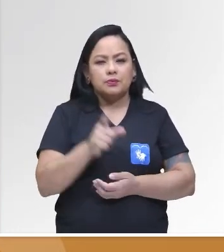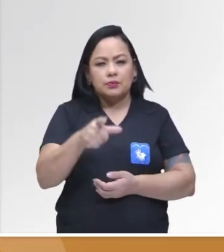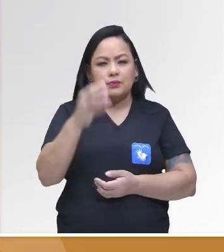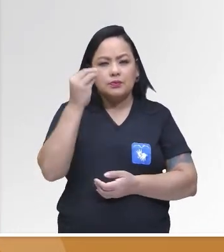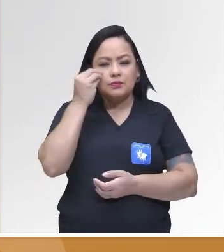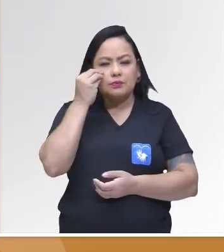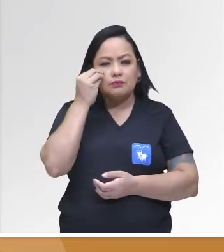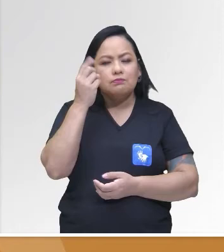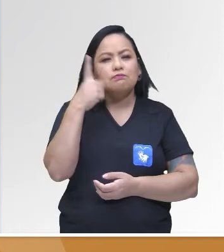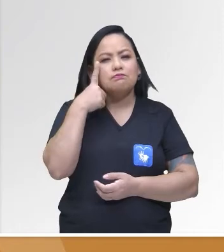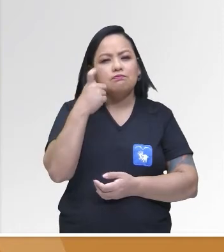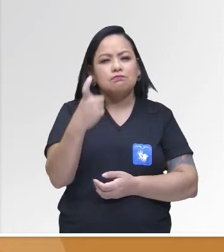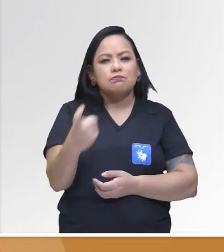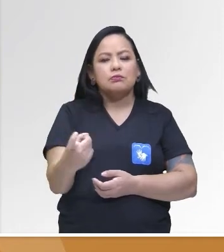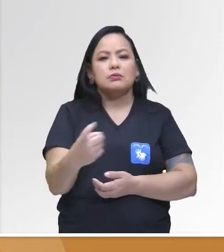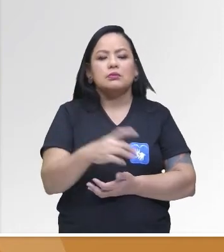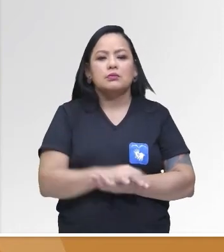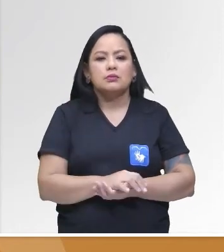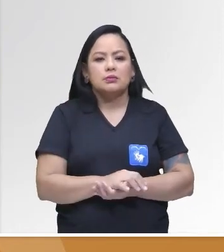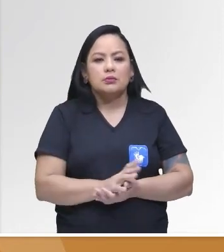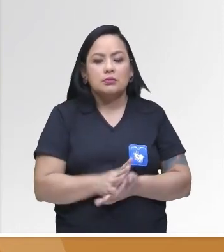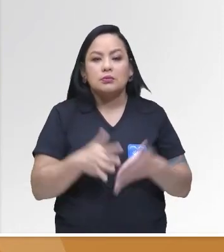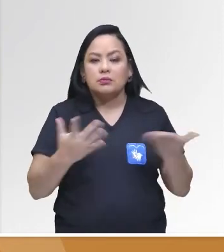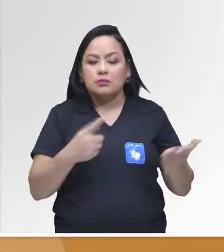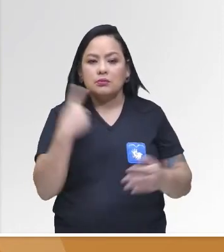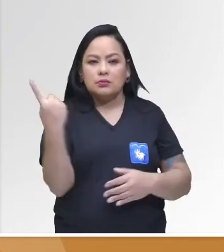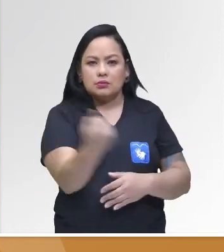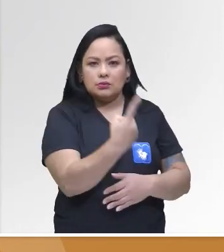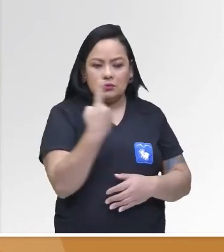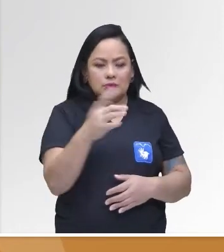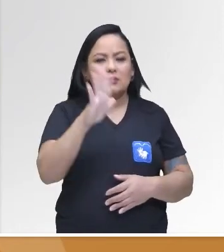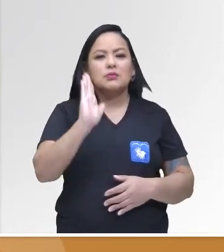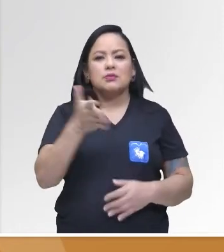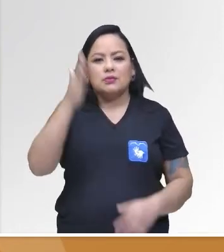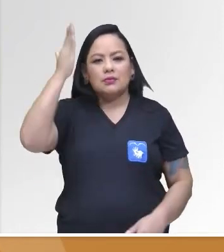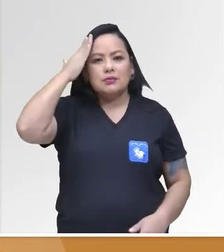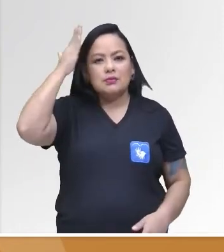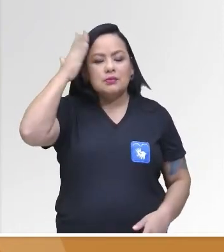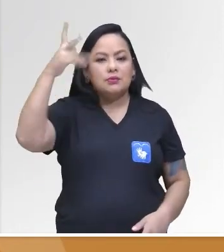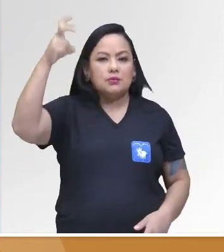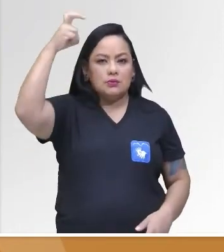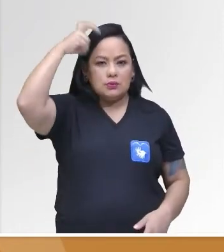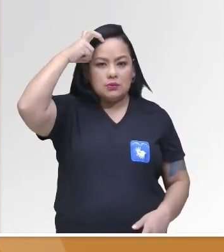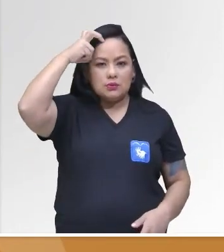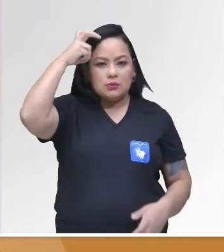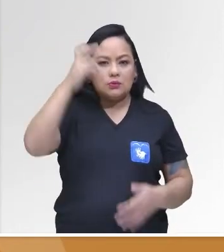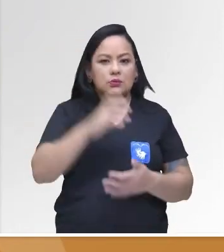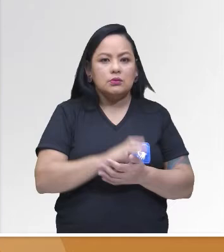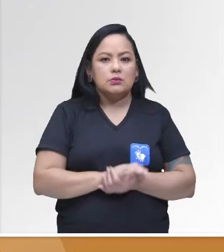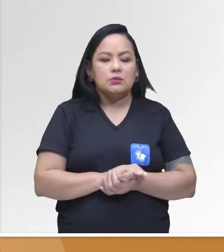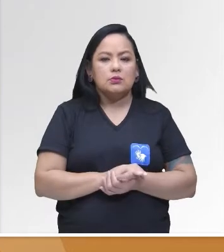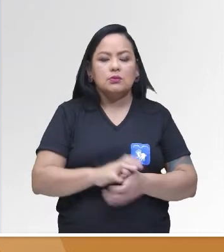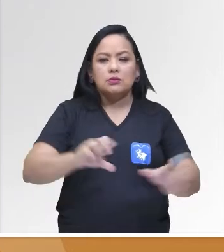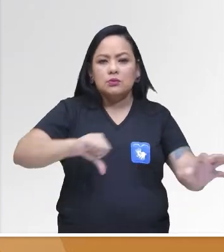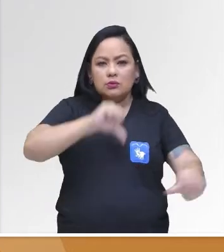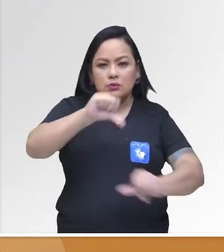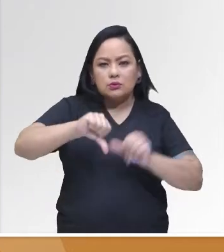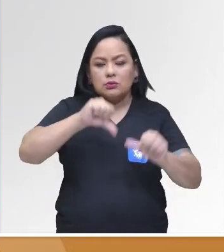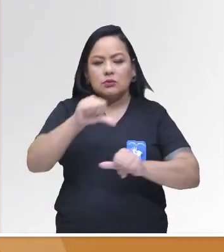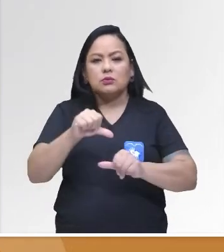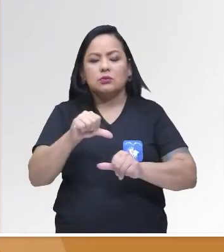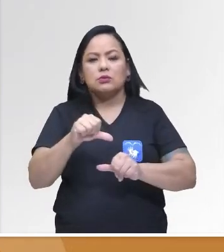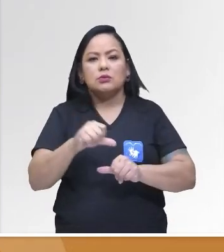que interessante. Apesar de nós já sabermos que a cultura ela se transforma,